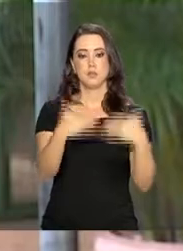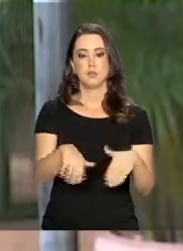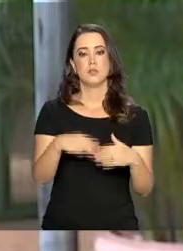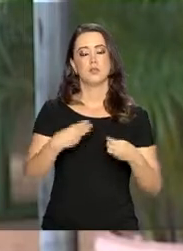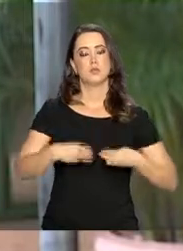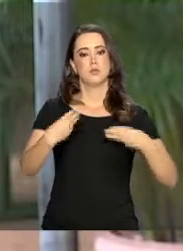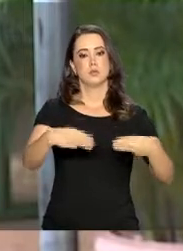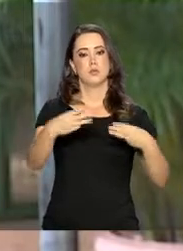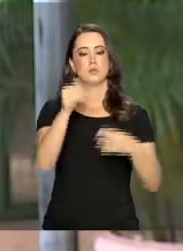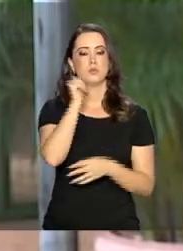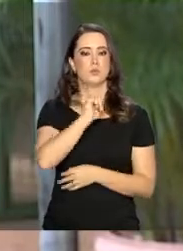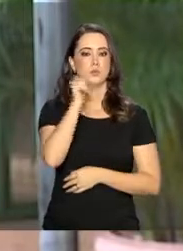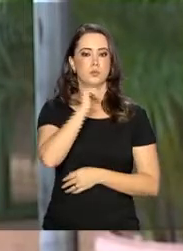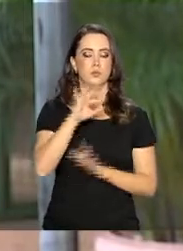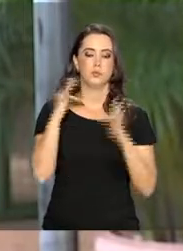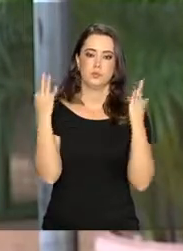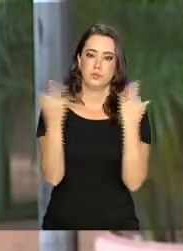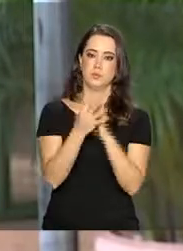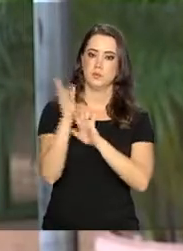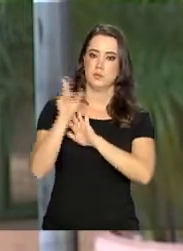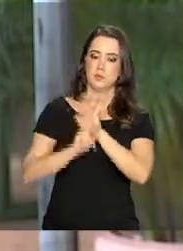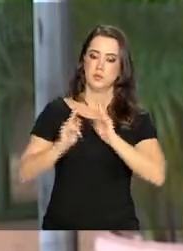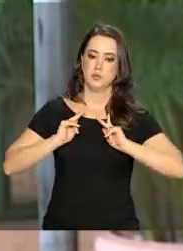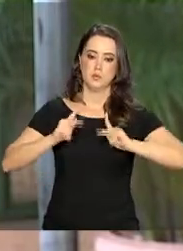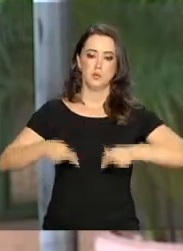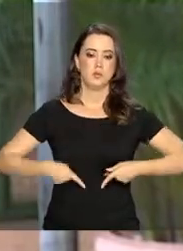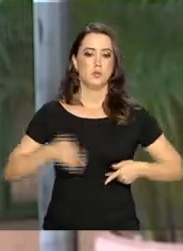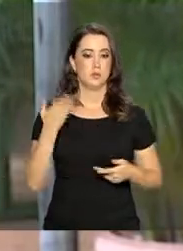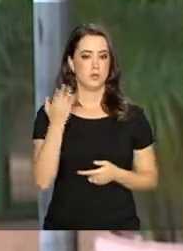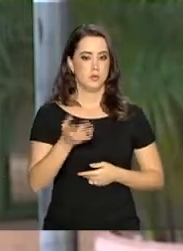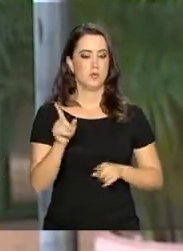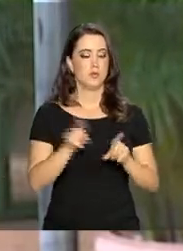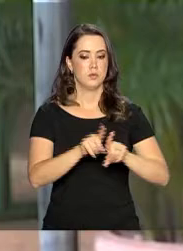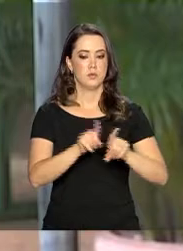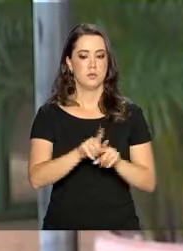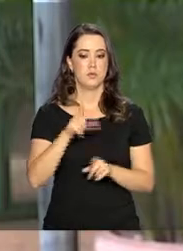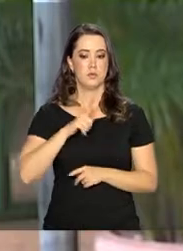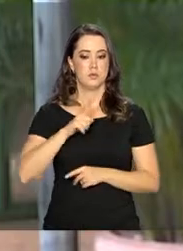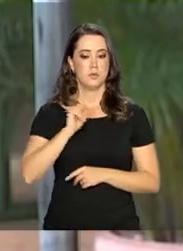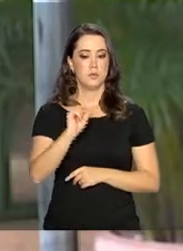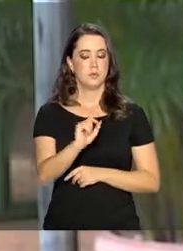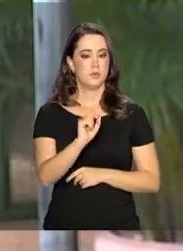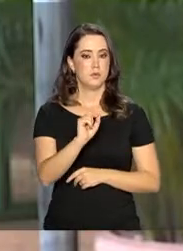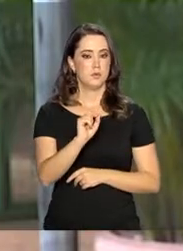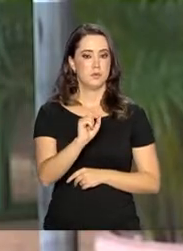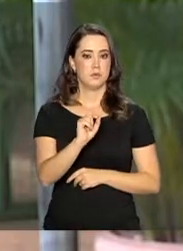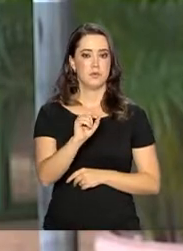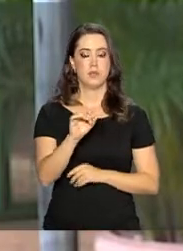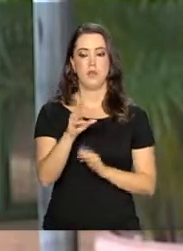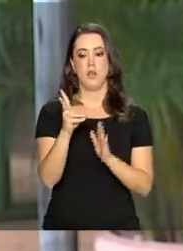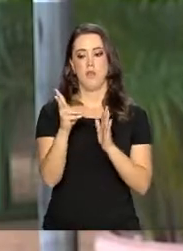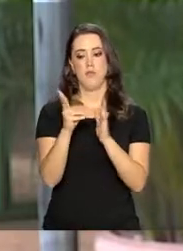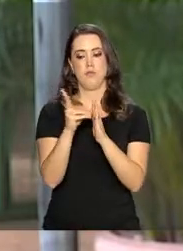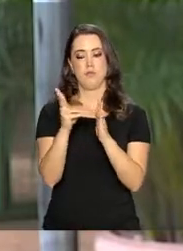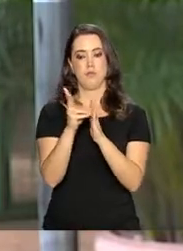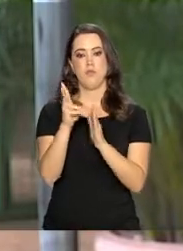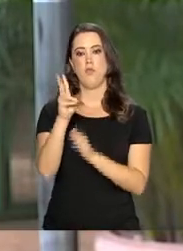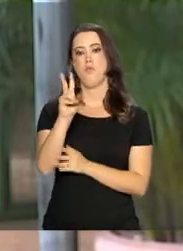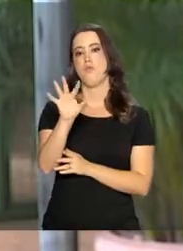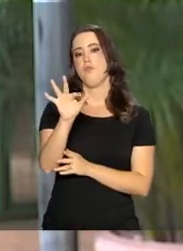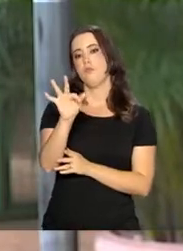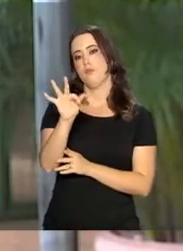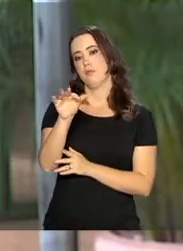do Ministério da Mulher, Família e Direitos Humanos. Esse ministério também vai conter a FUNAI e a FUNAI hoje,